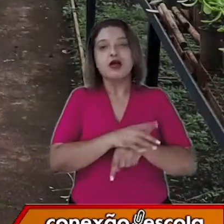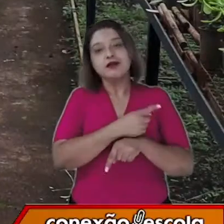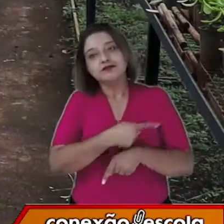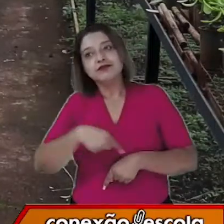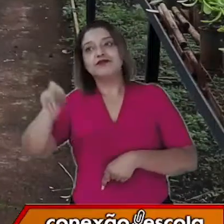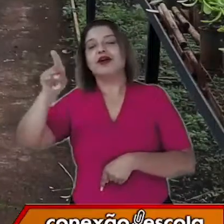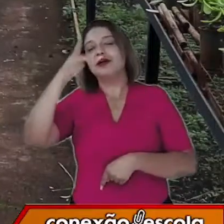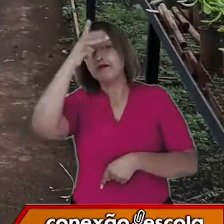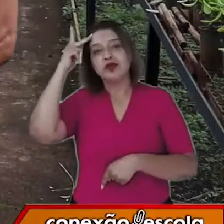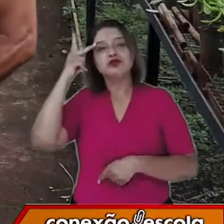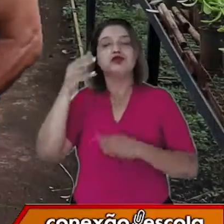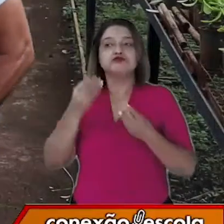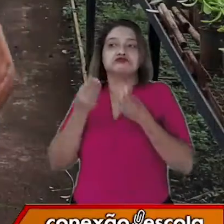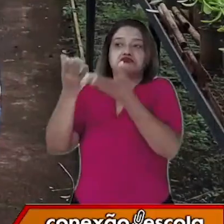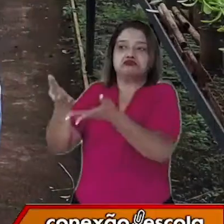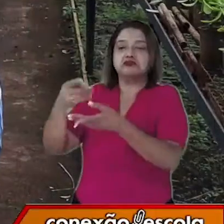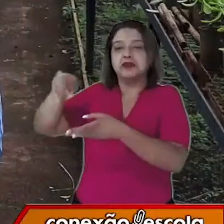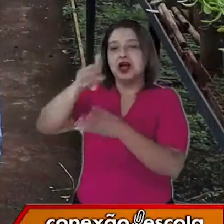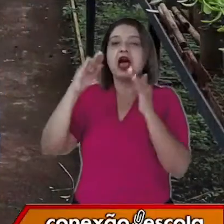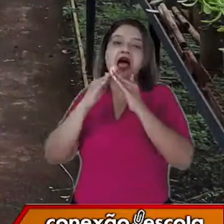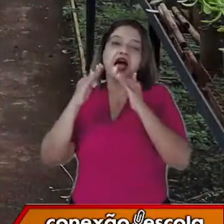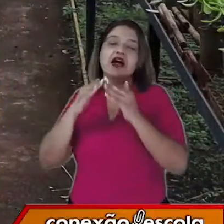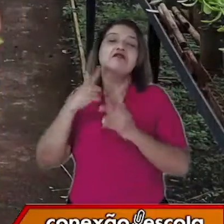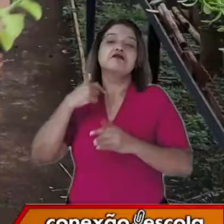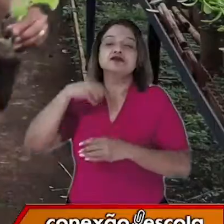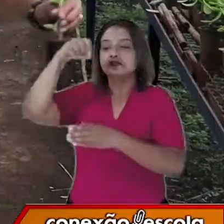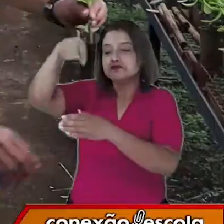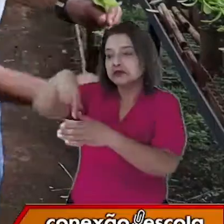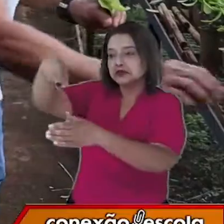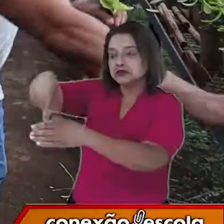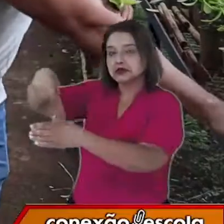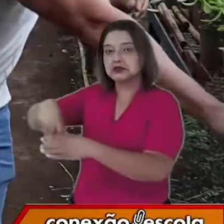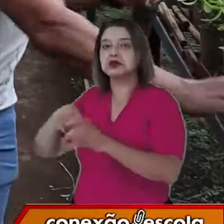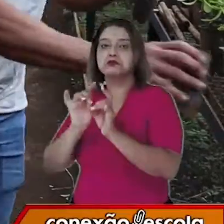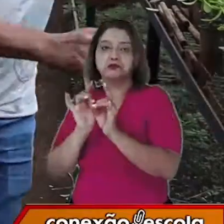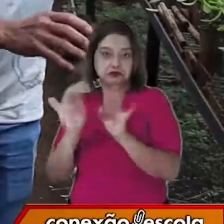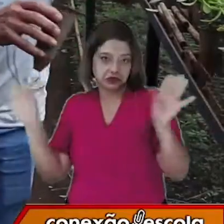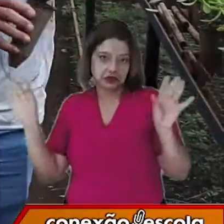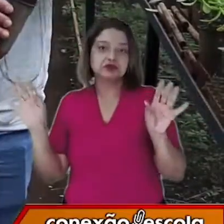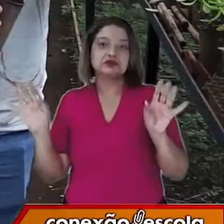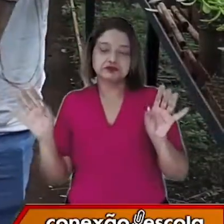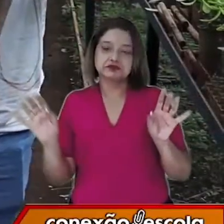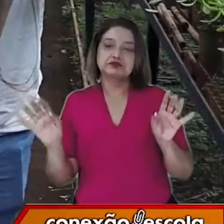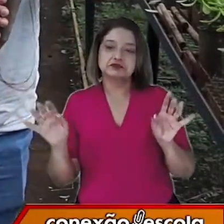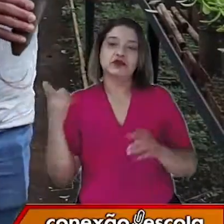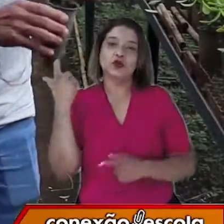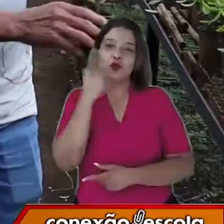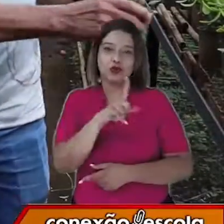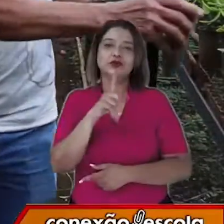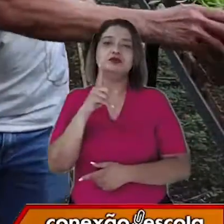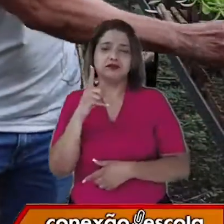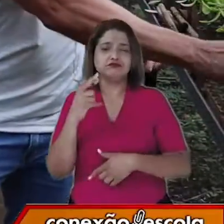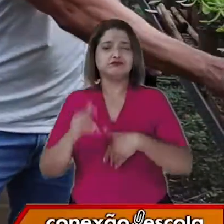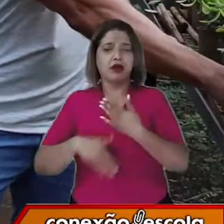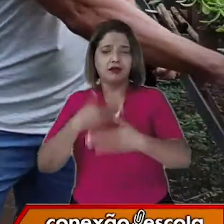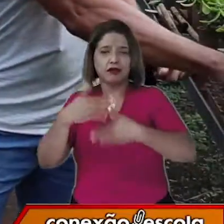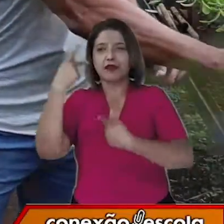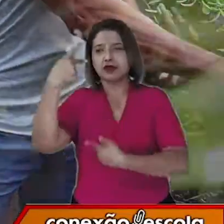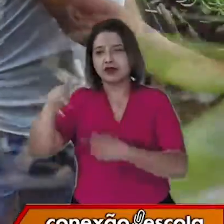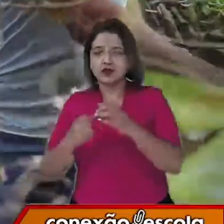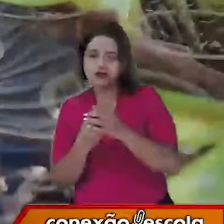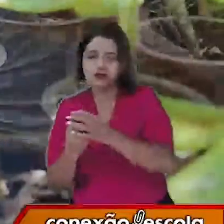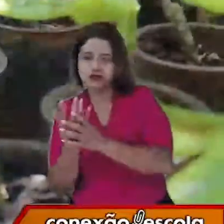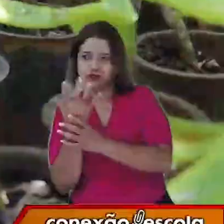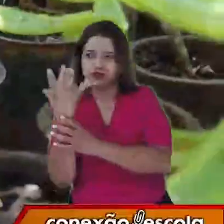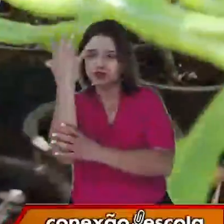pronta para ser plantada, né, num ambiente natural, e daí, né, começar a desenvolver todo o seu a